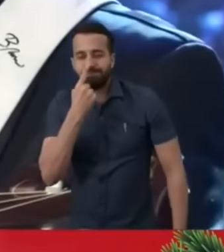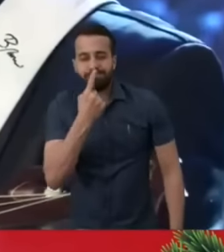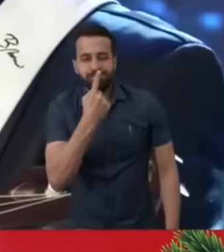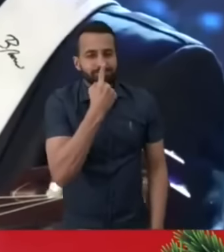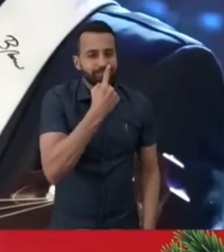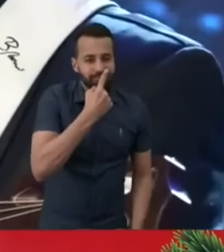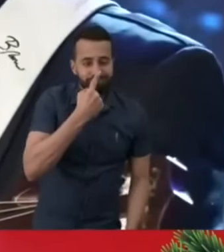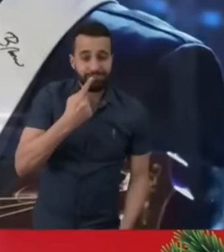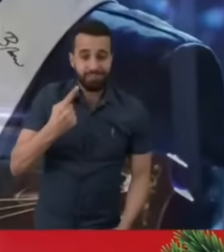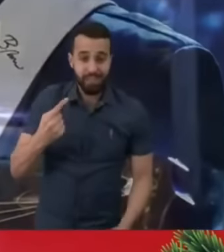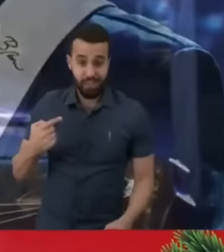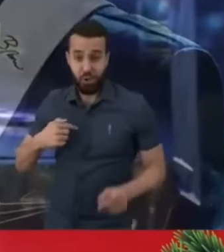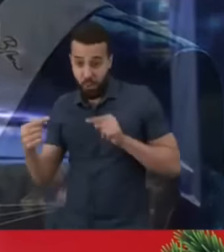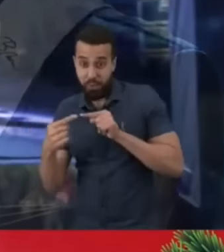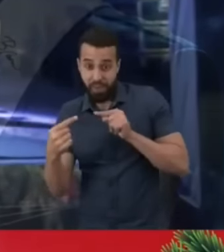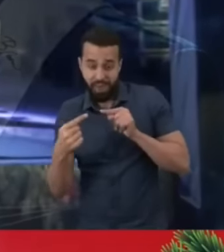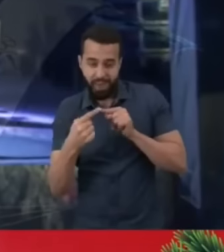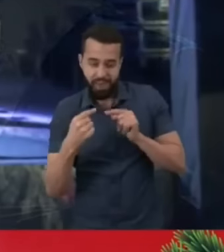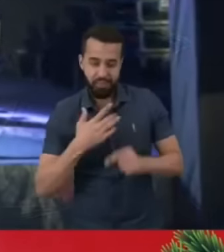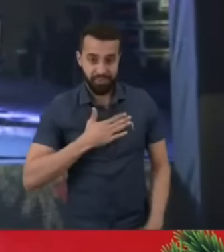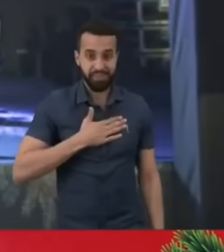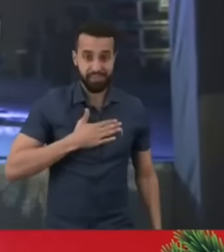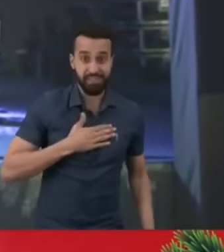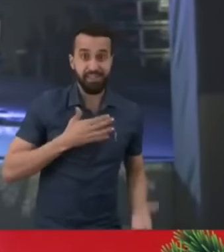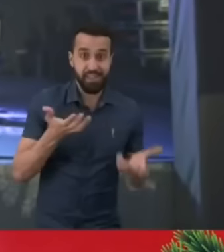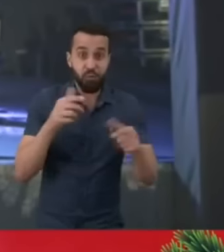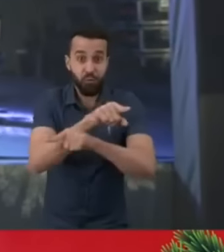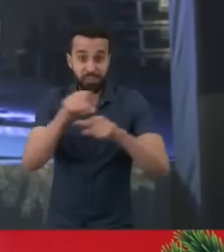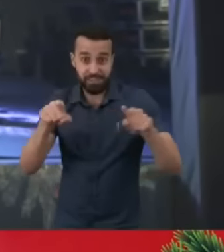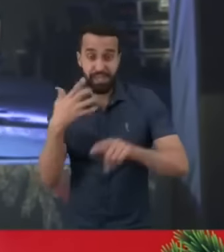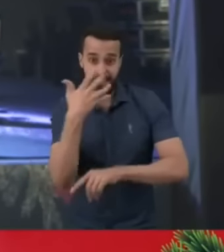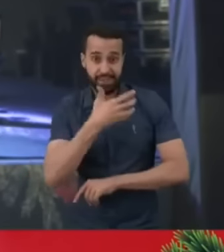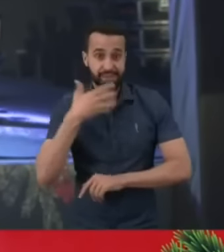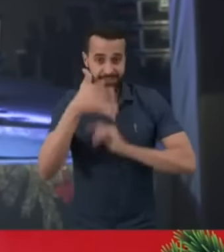vocês. Até quem não sabe, eu quero ouvir cantando.